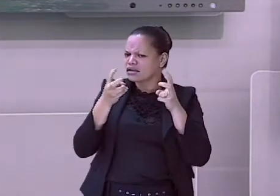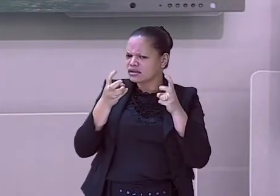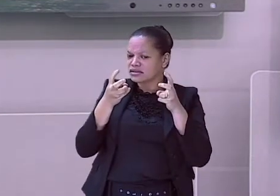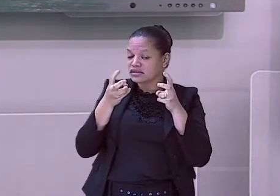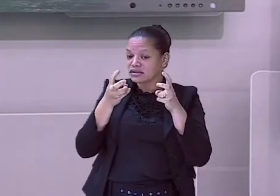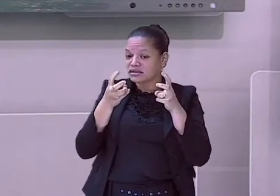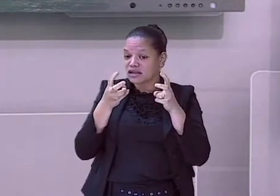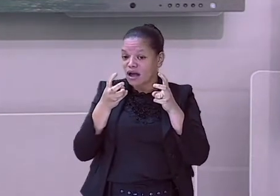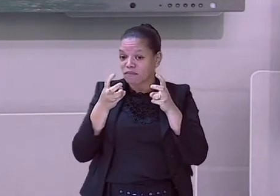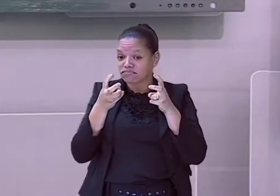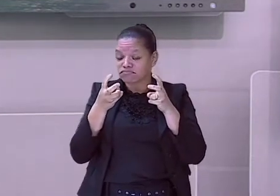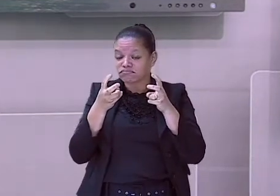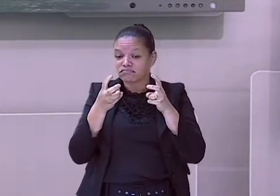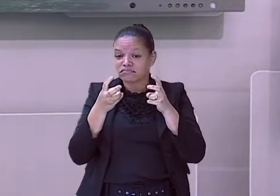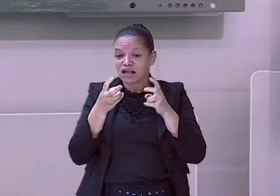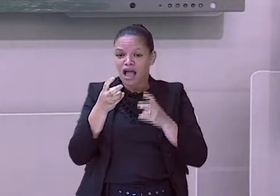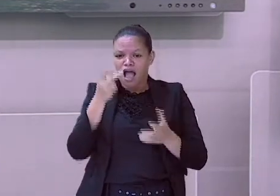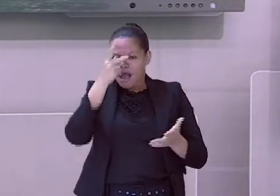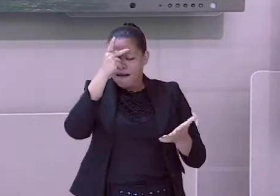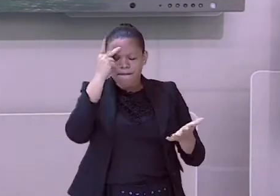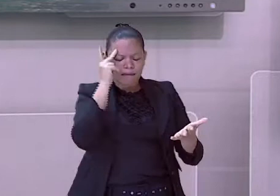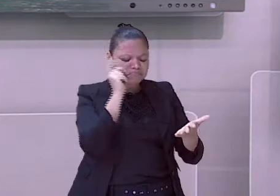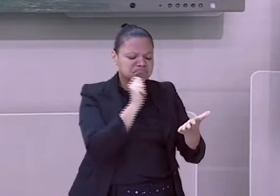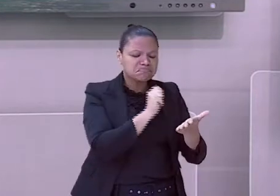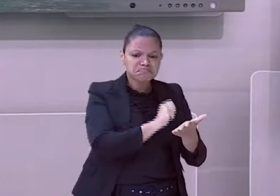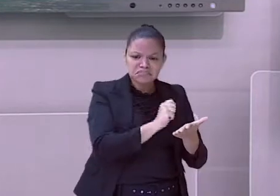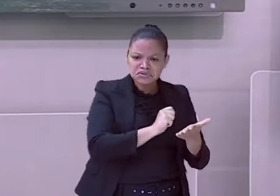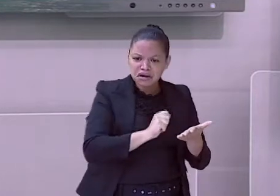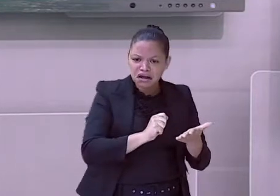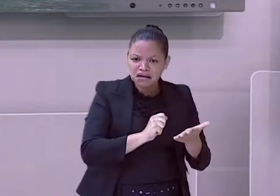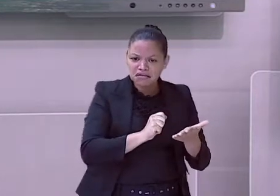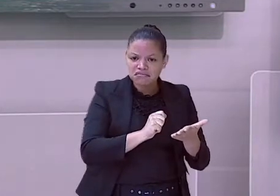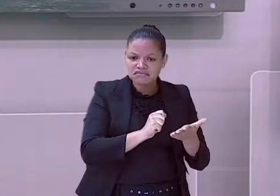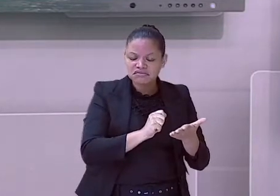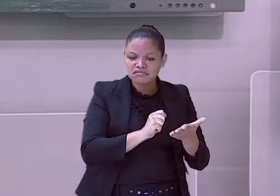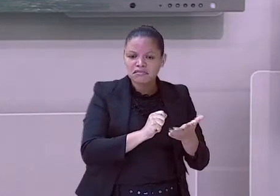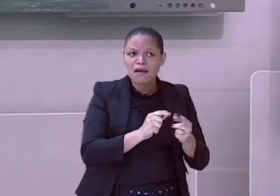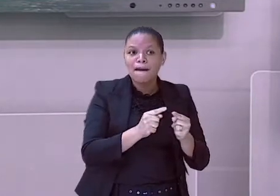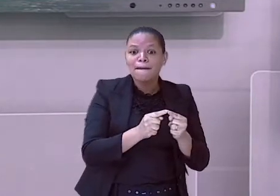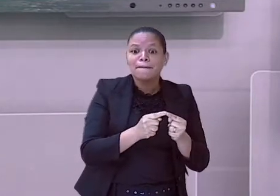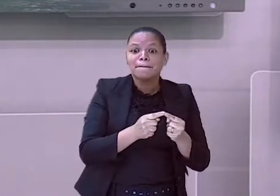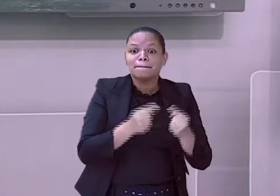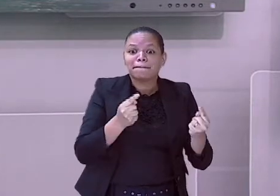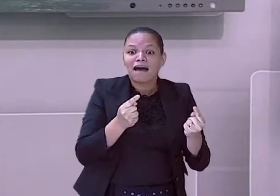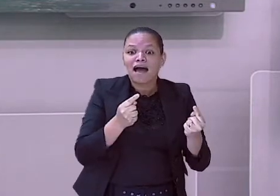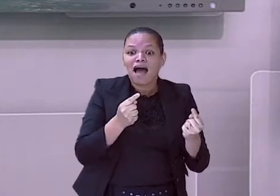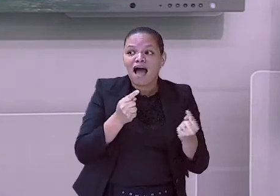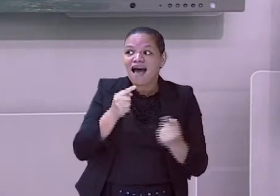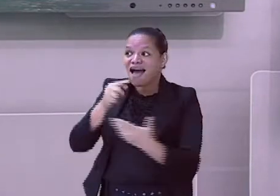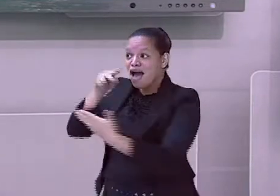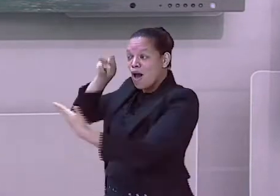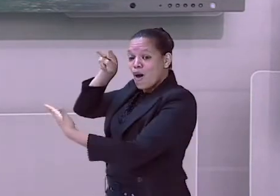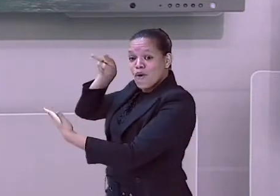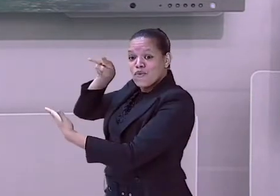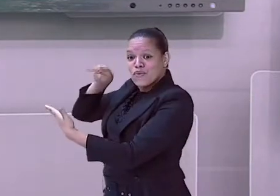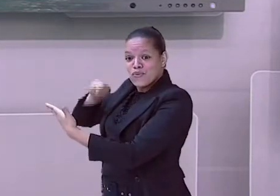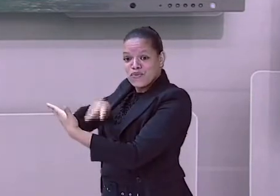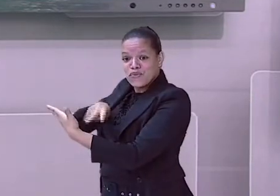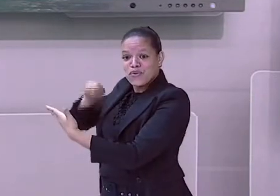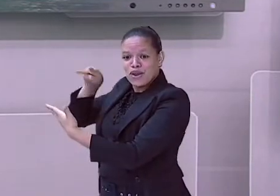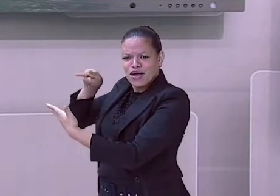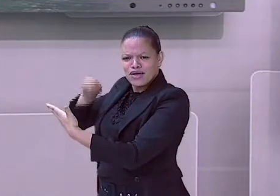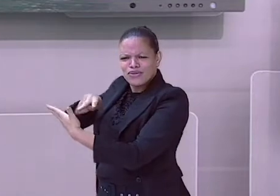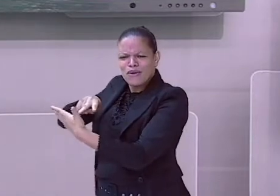O escritor e o leitor. Escritor nada mais é a pessoa